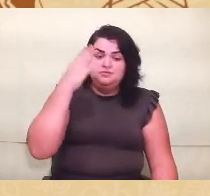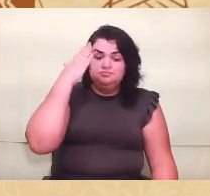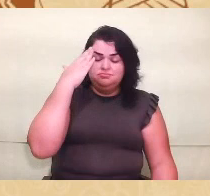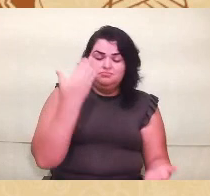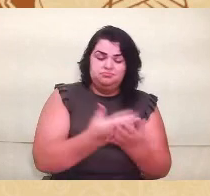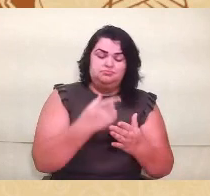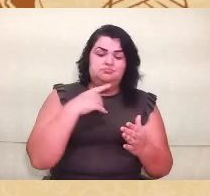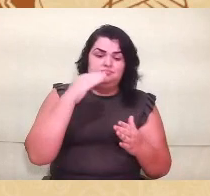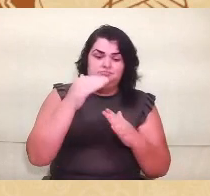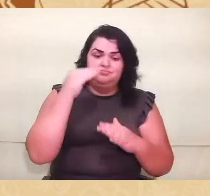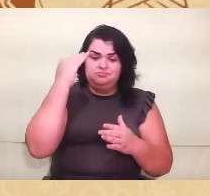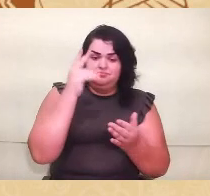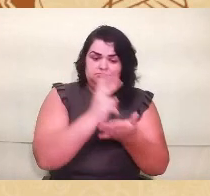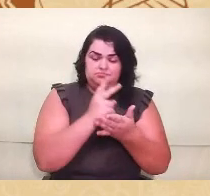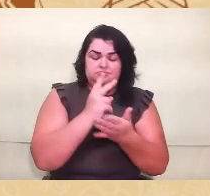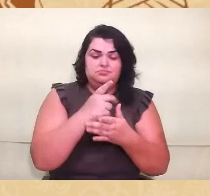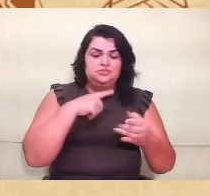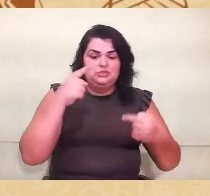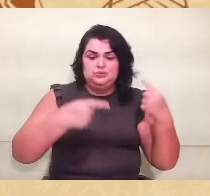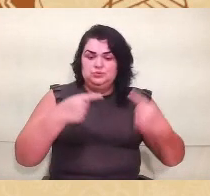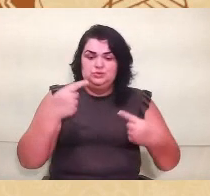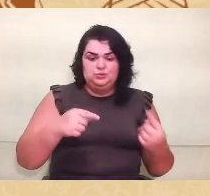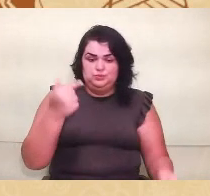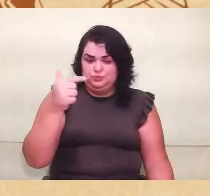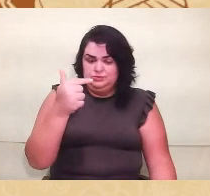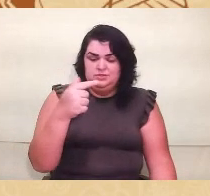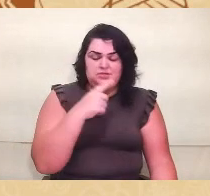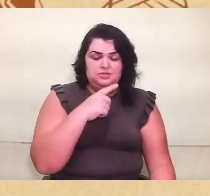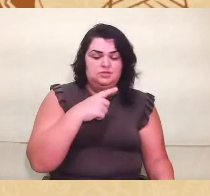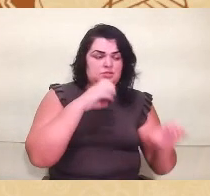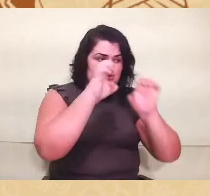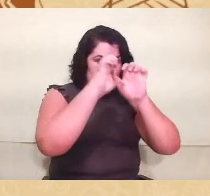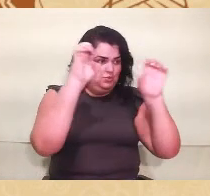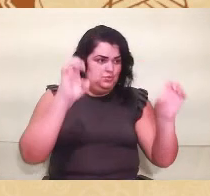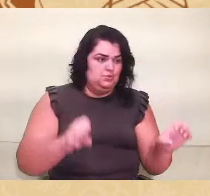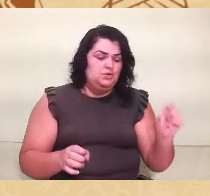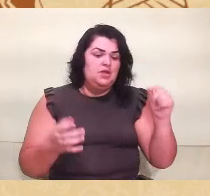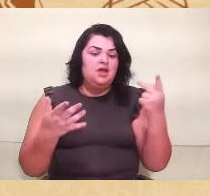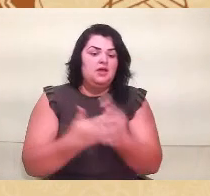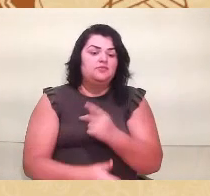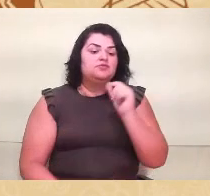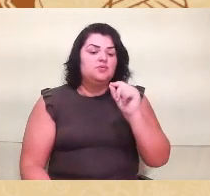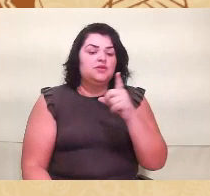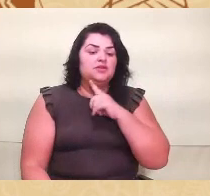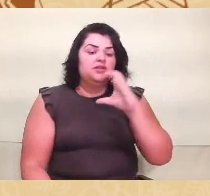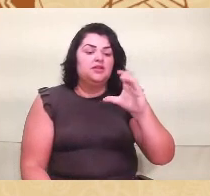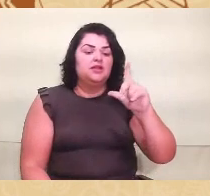questão climática sem discutir estruturalmente o que causa o dano climático.